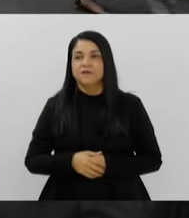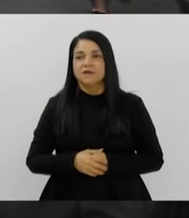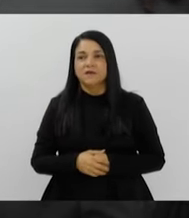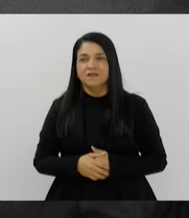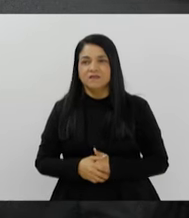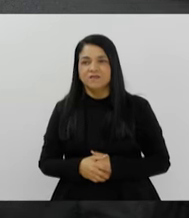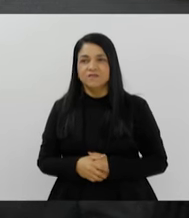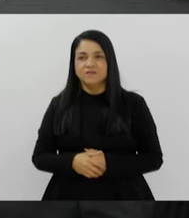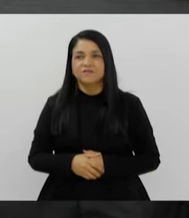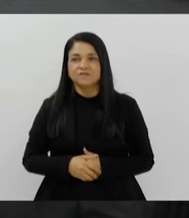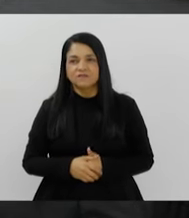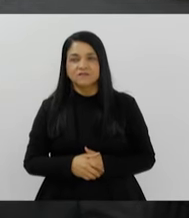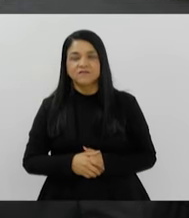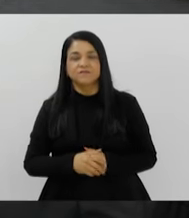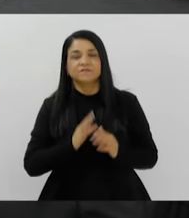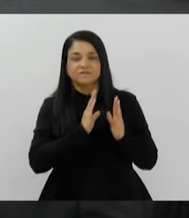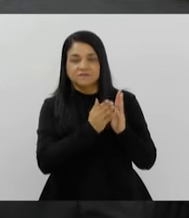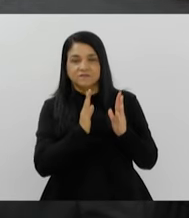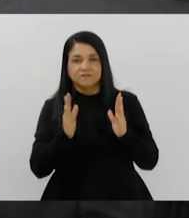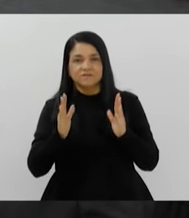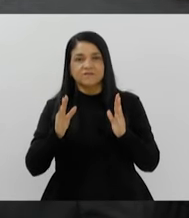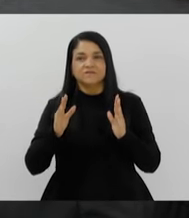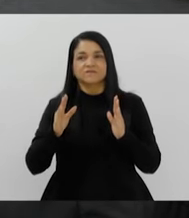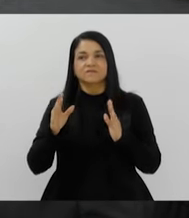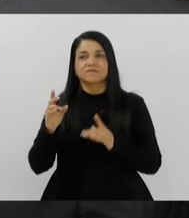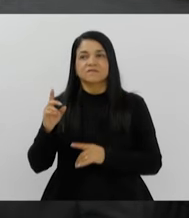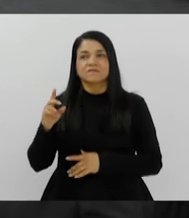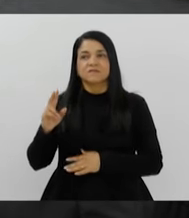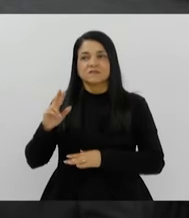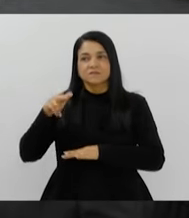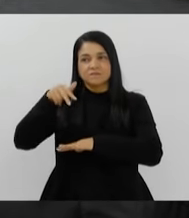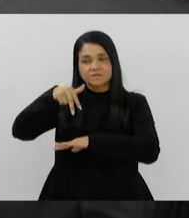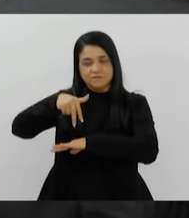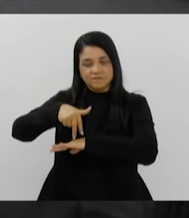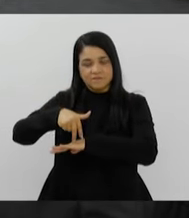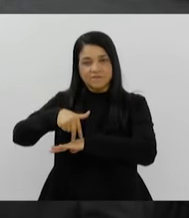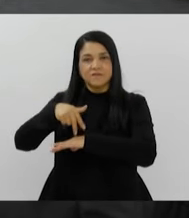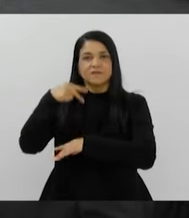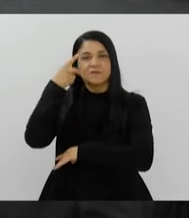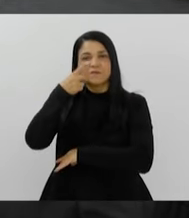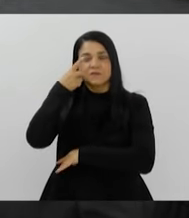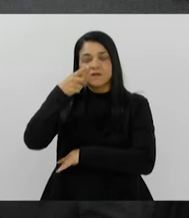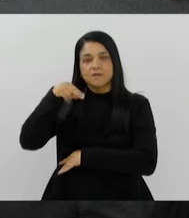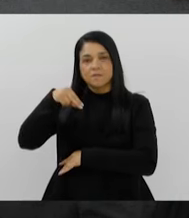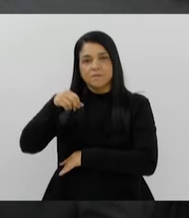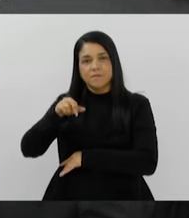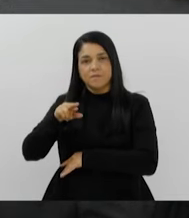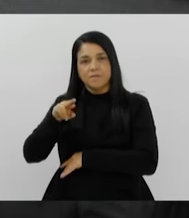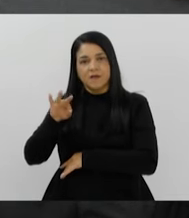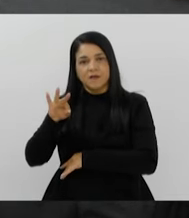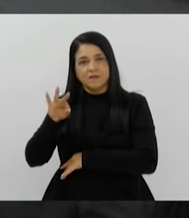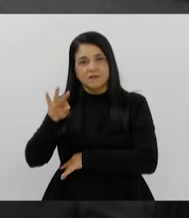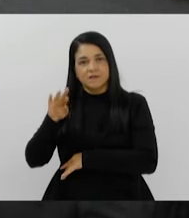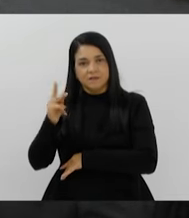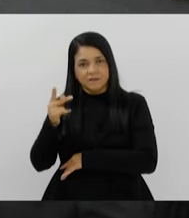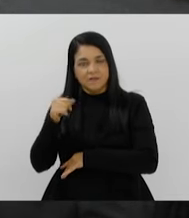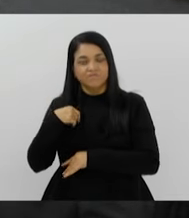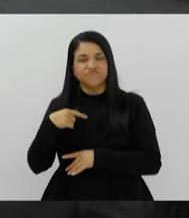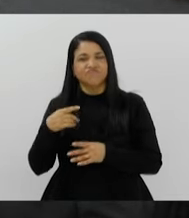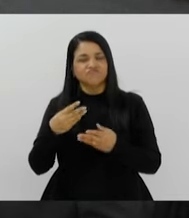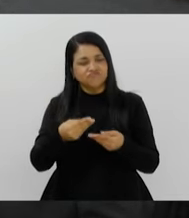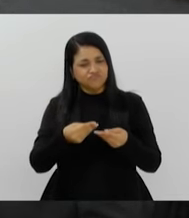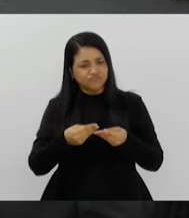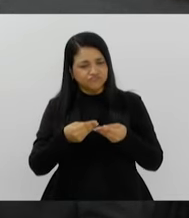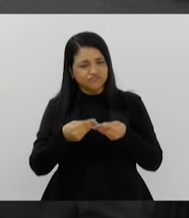Presidente, pela ordem aqui, enquanto a deputada Marta se dirige à tribuna, só porque tem chegado inúmeras